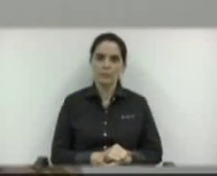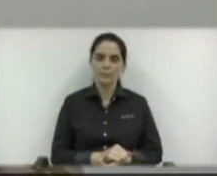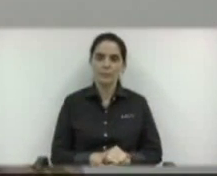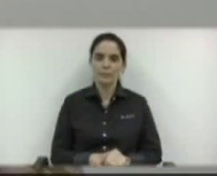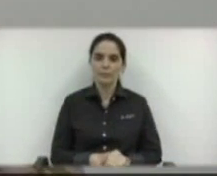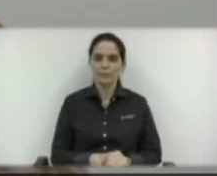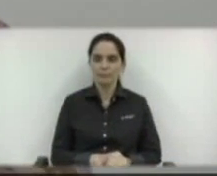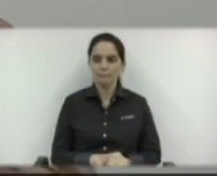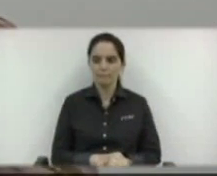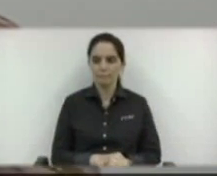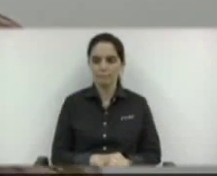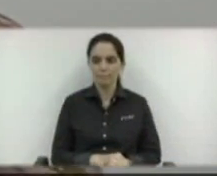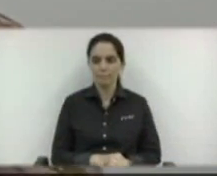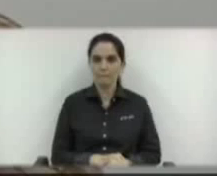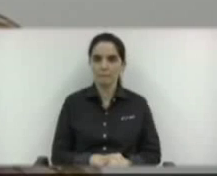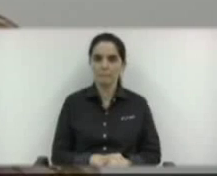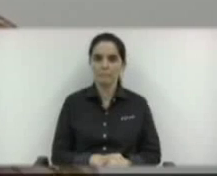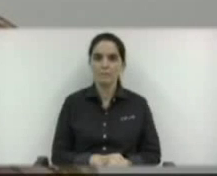ouvem.